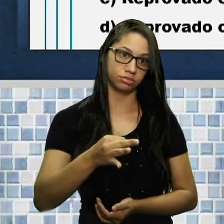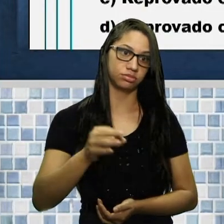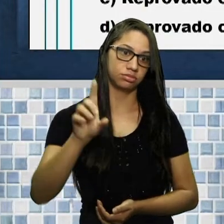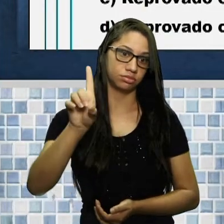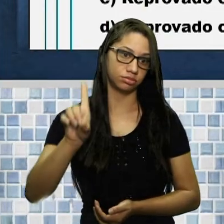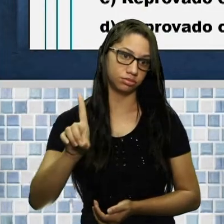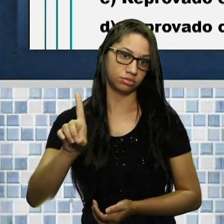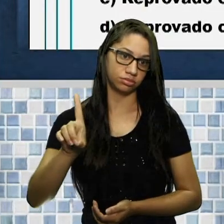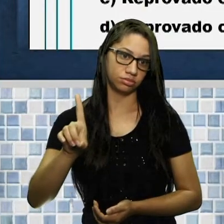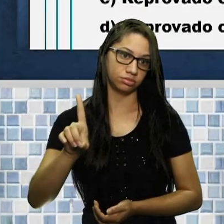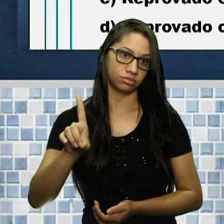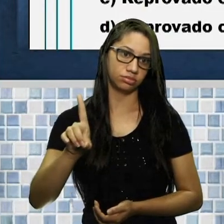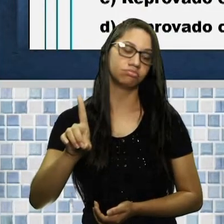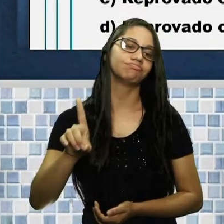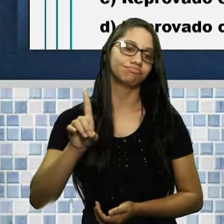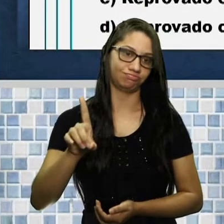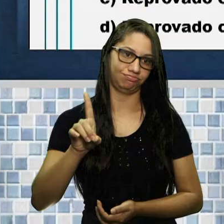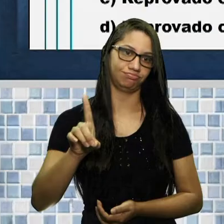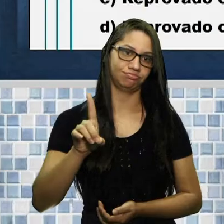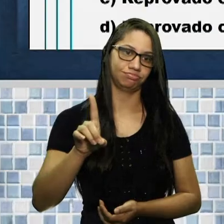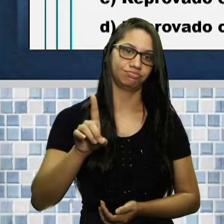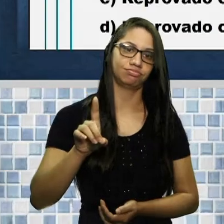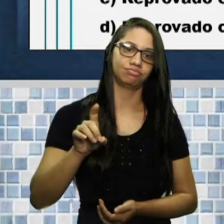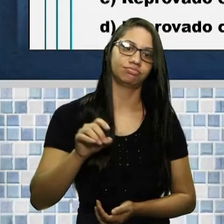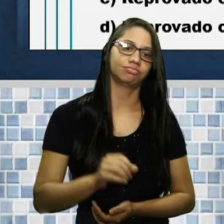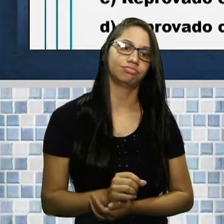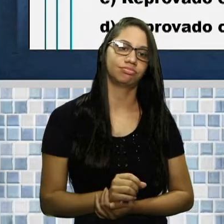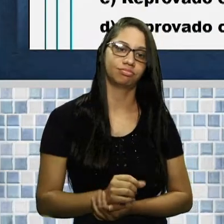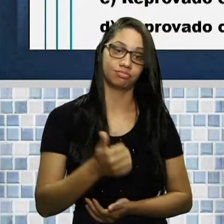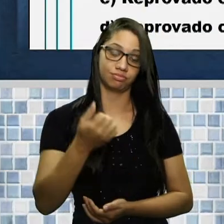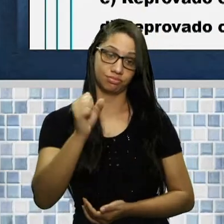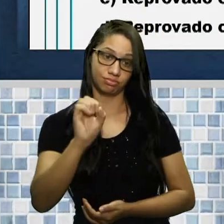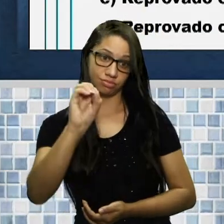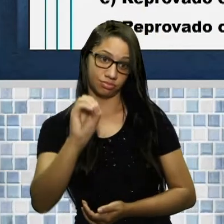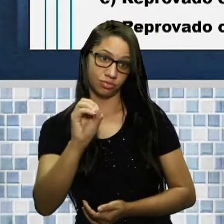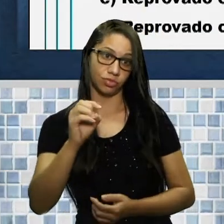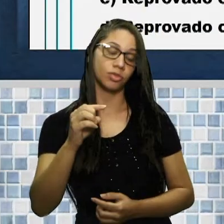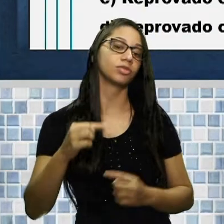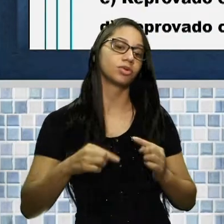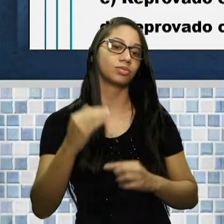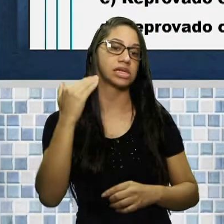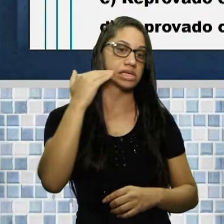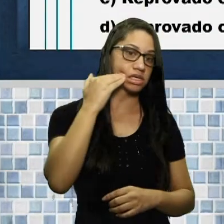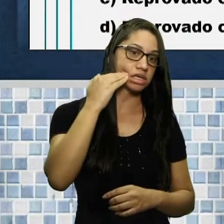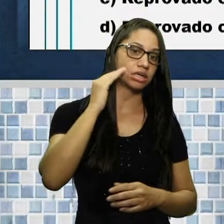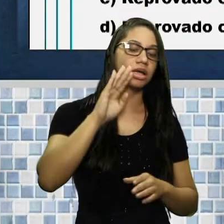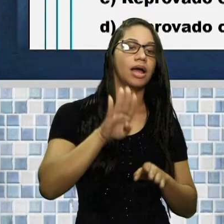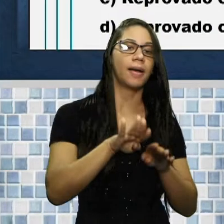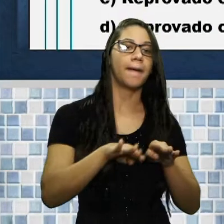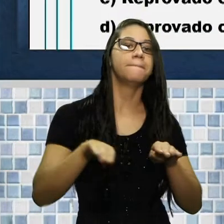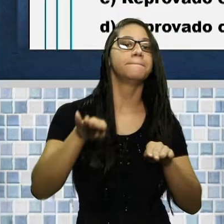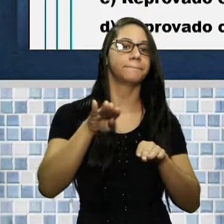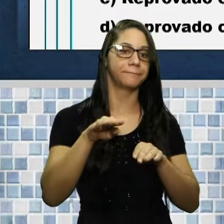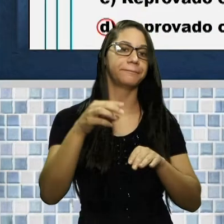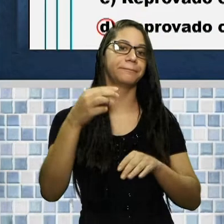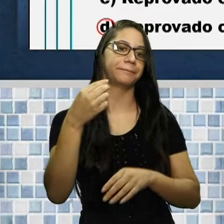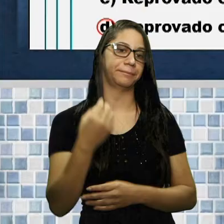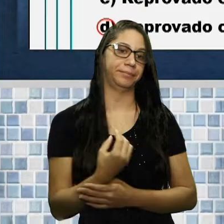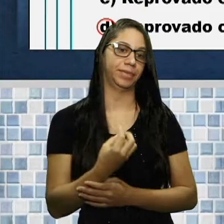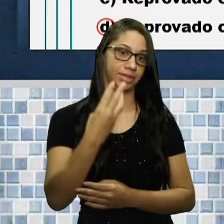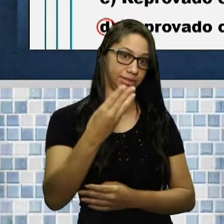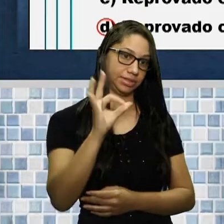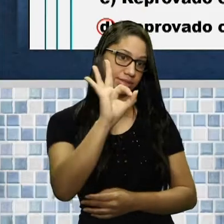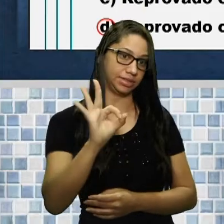D. 180 peças que apresentam o defeito é maior do que 3%. Logo, a